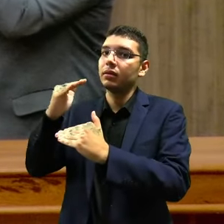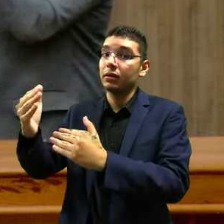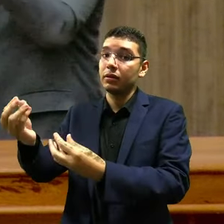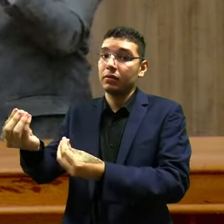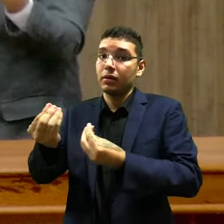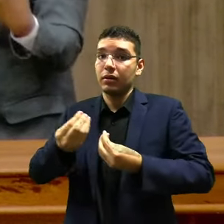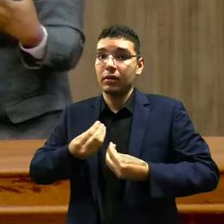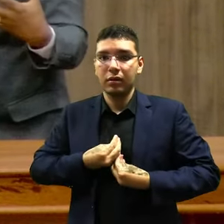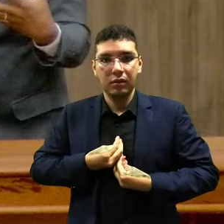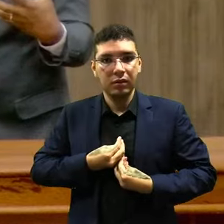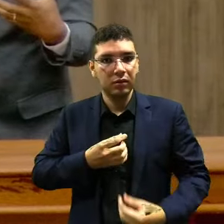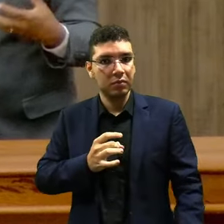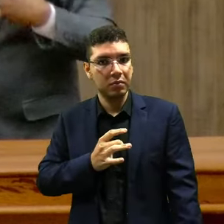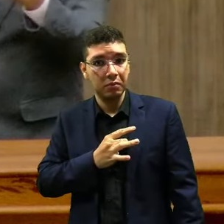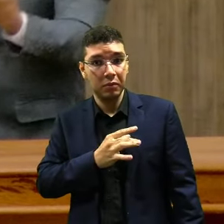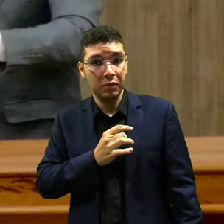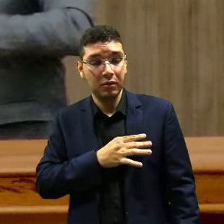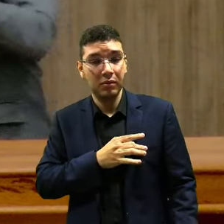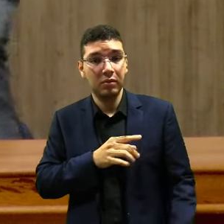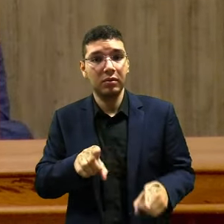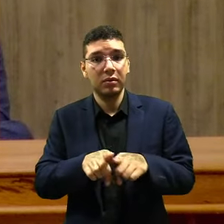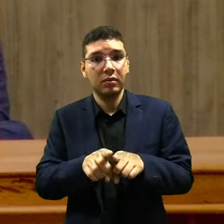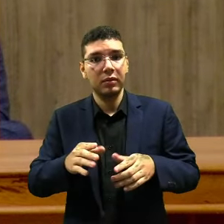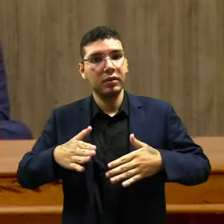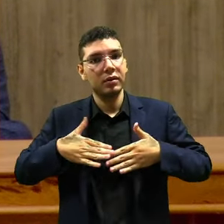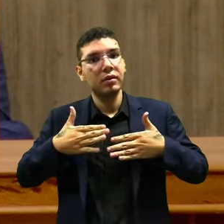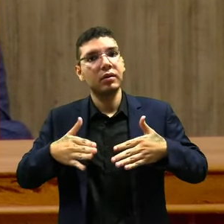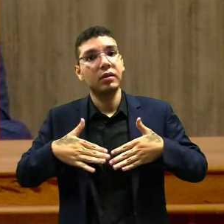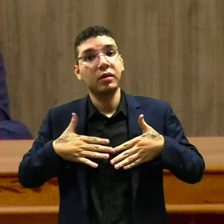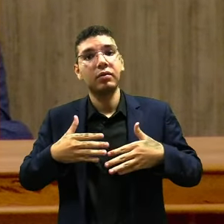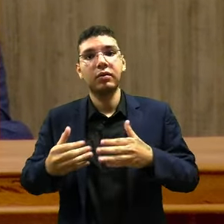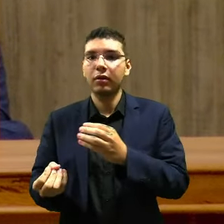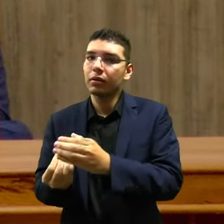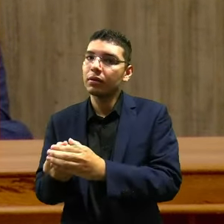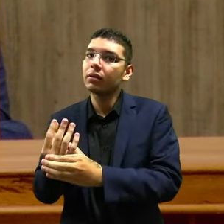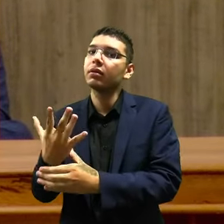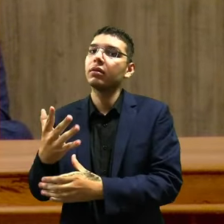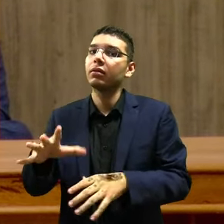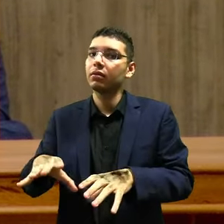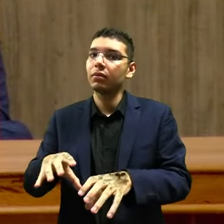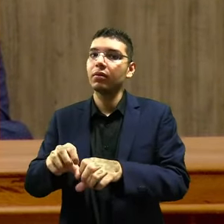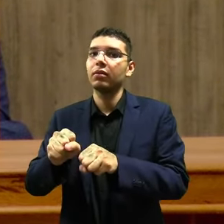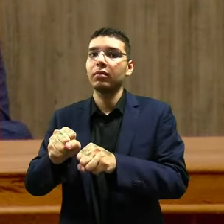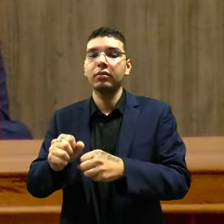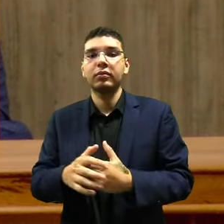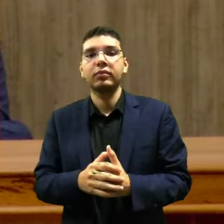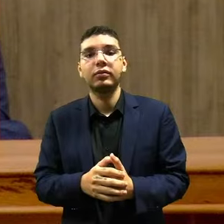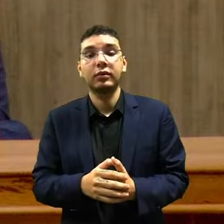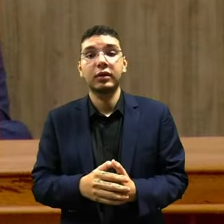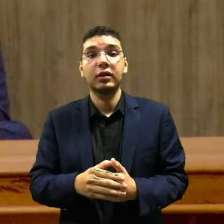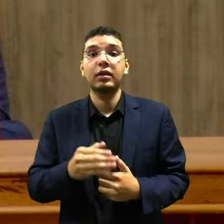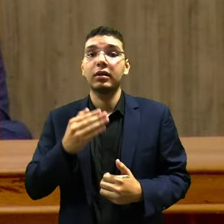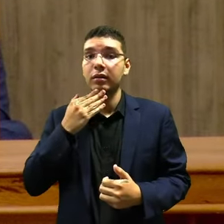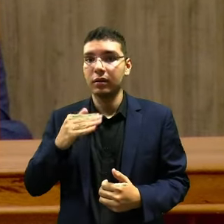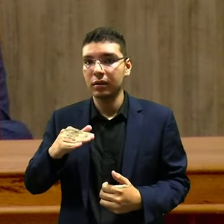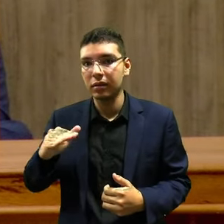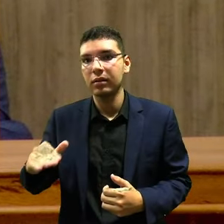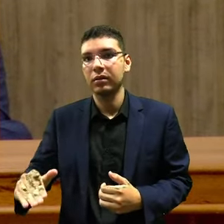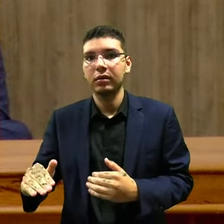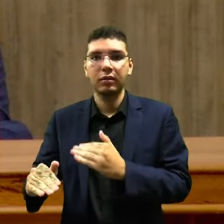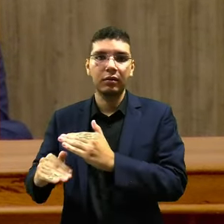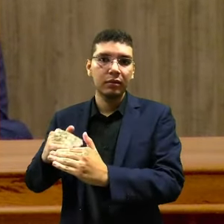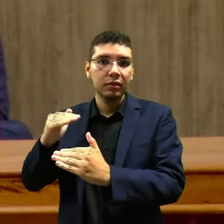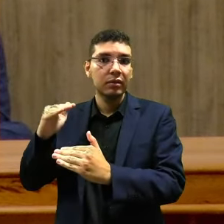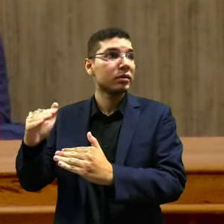texto alegria e ele diz que essa criança vai tendo a emoção dela trabalhada